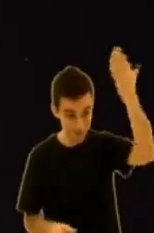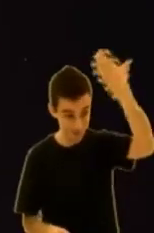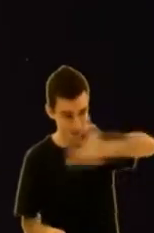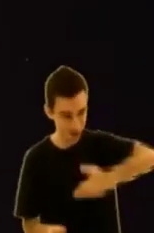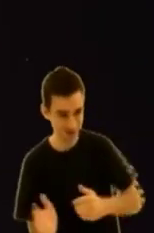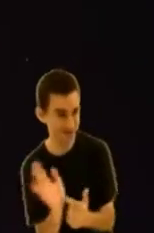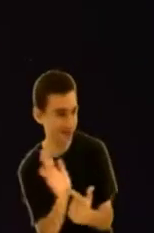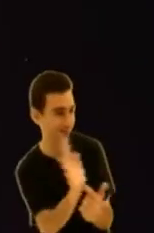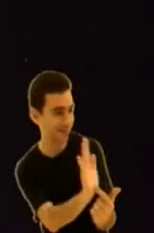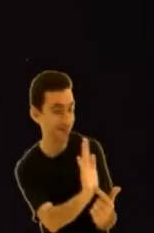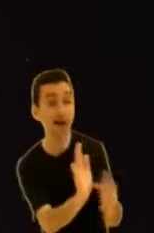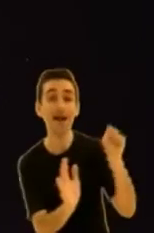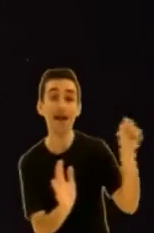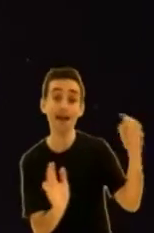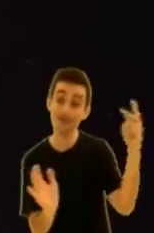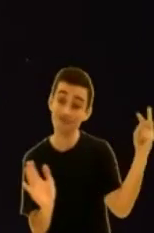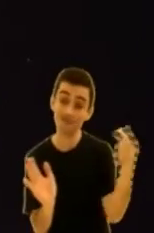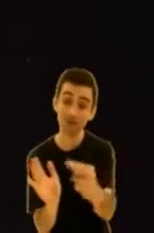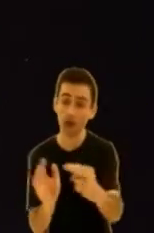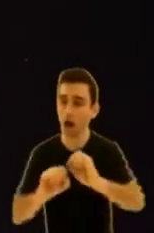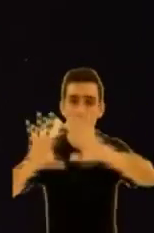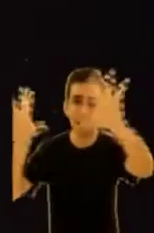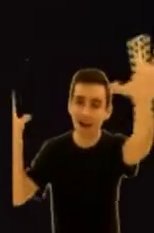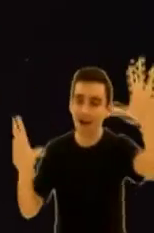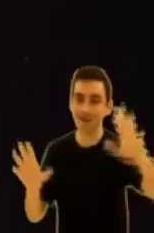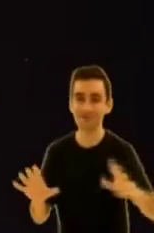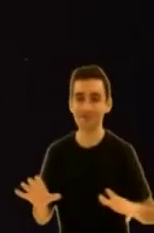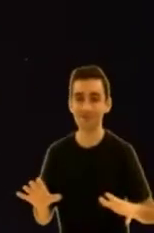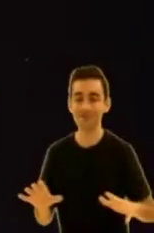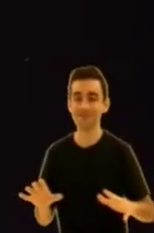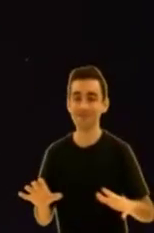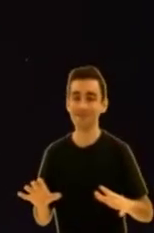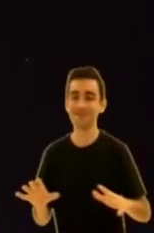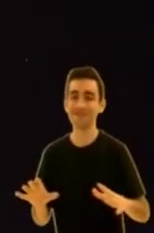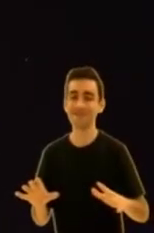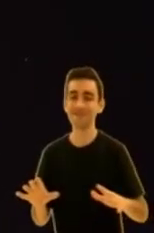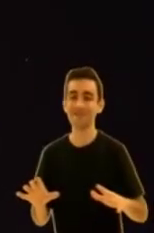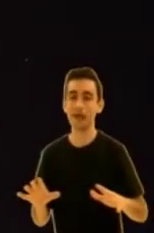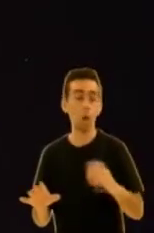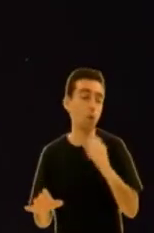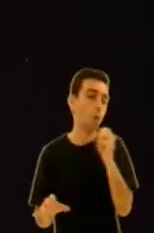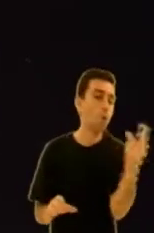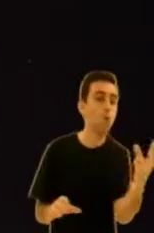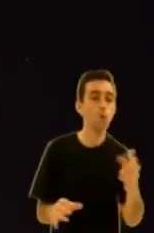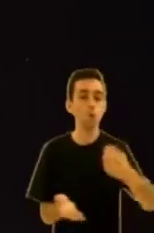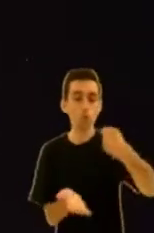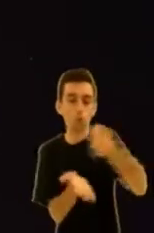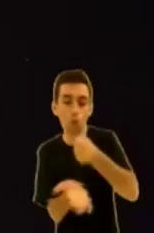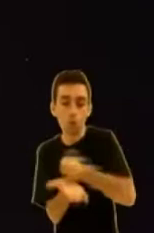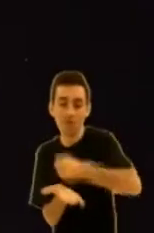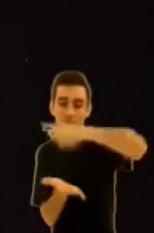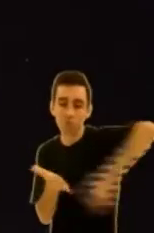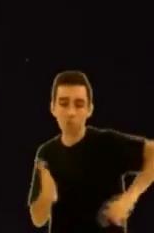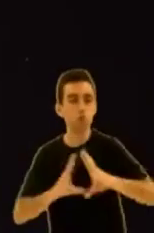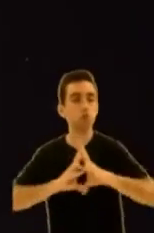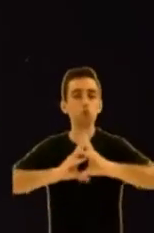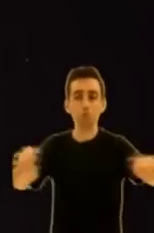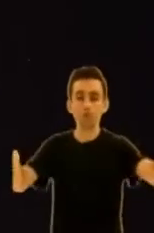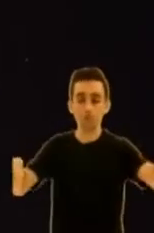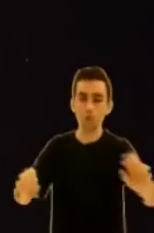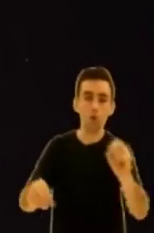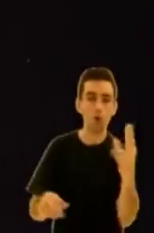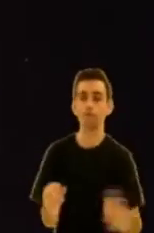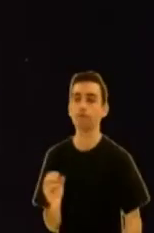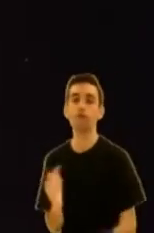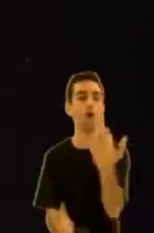gente ouvia, do secretário voltar à prefeitura, os documentos sumiram, ninguém achou o processo. Pegou fogo